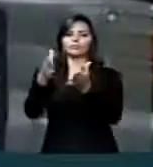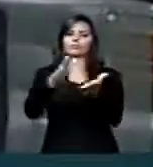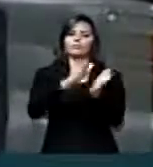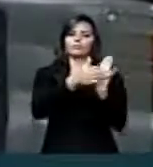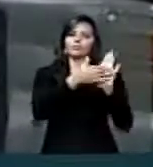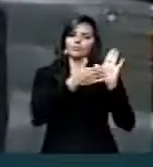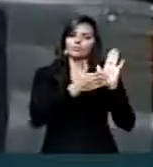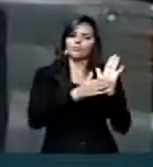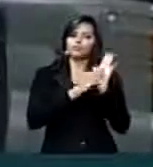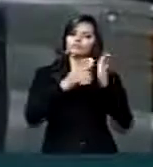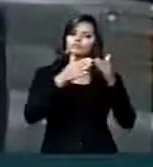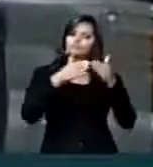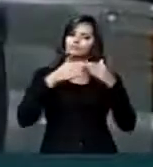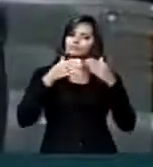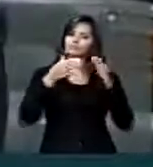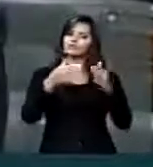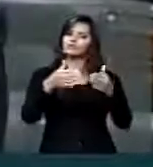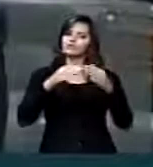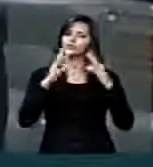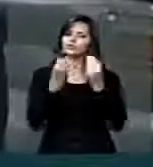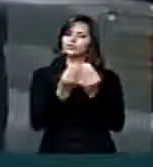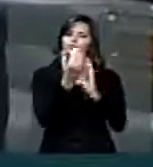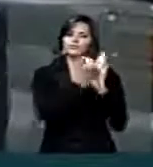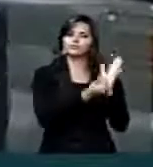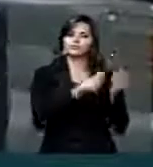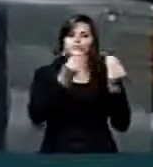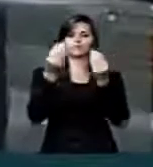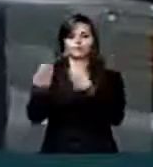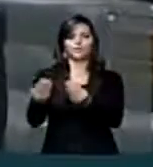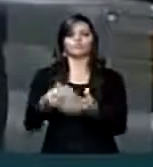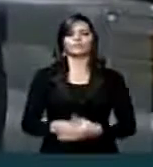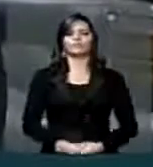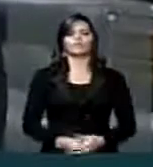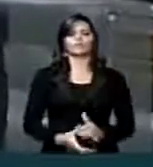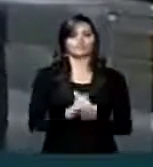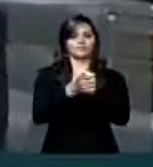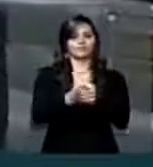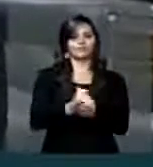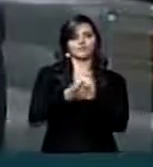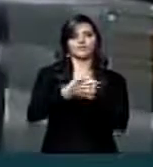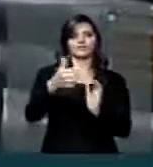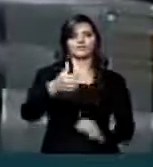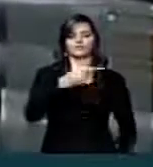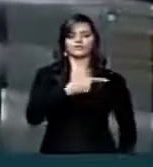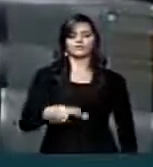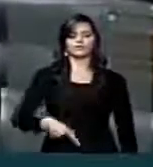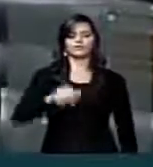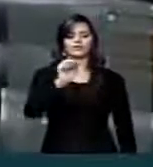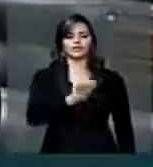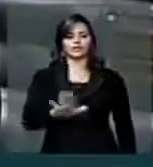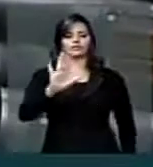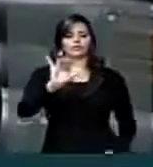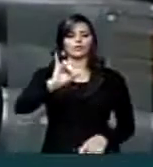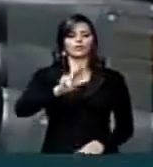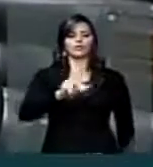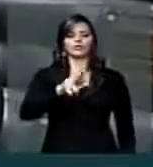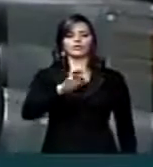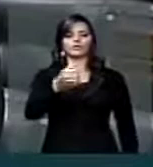suas reivindicações. Eu quero saudar, na condição de vice-presidente nacional da União Geral dos